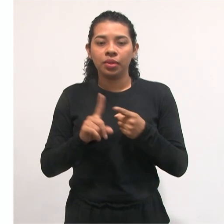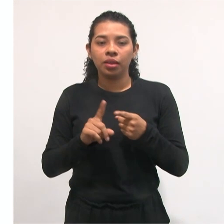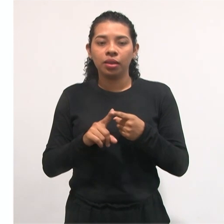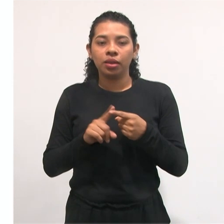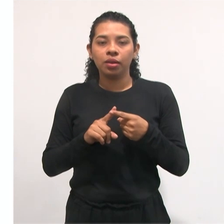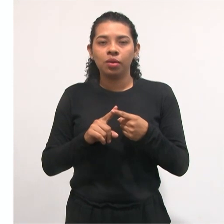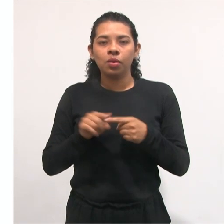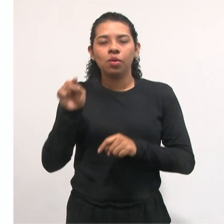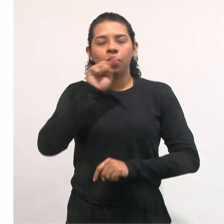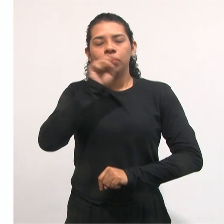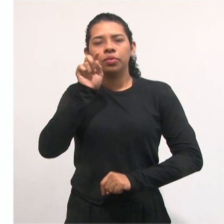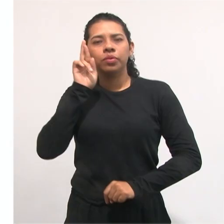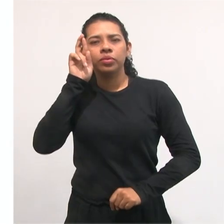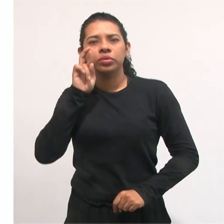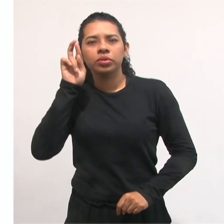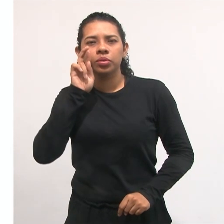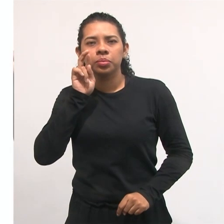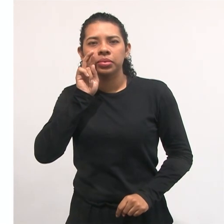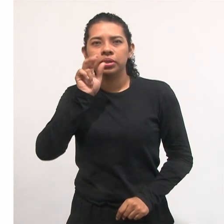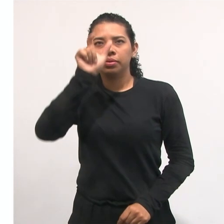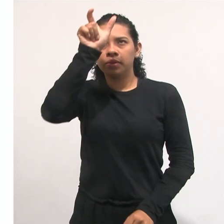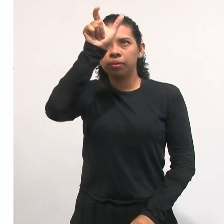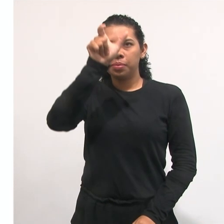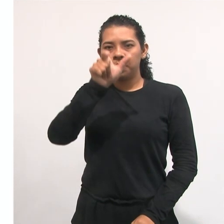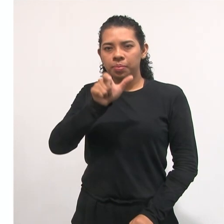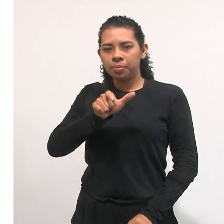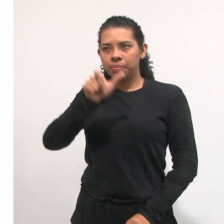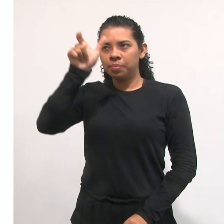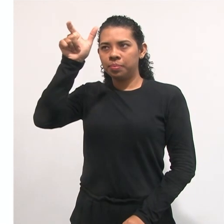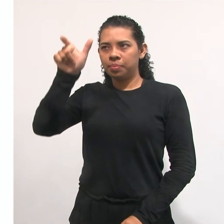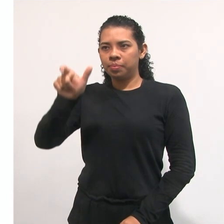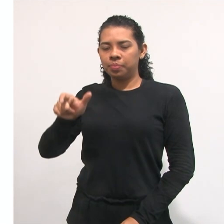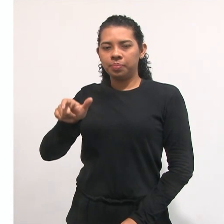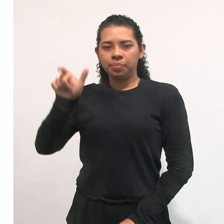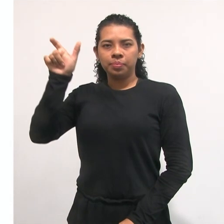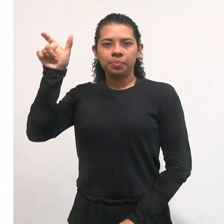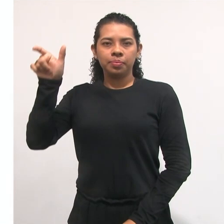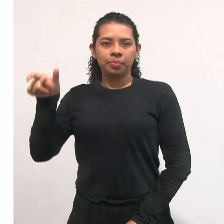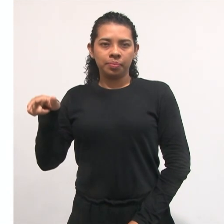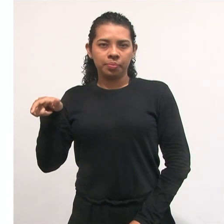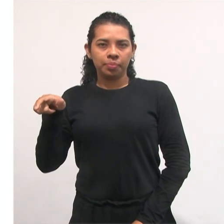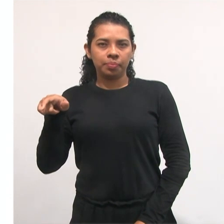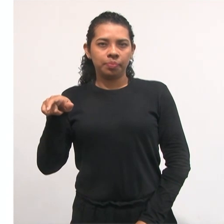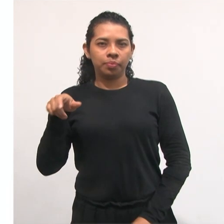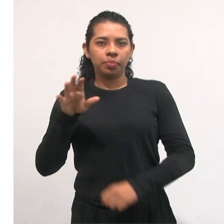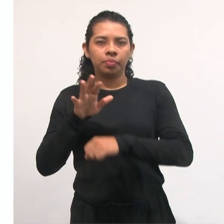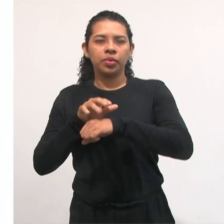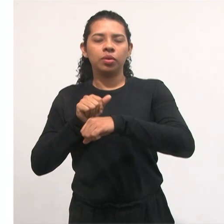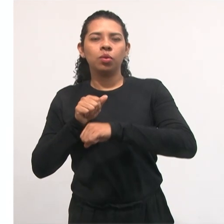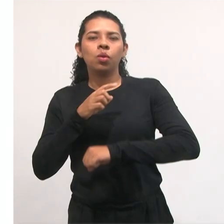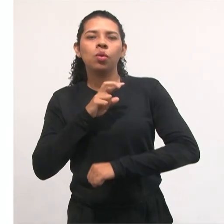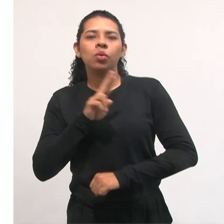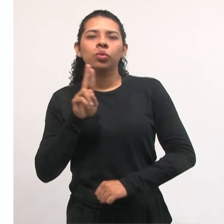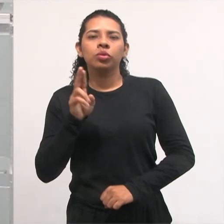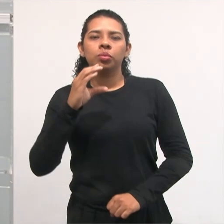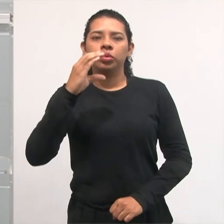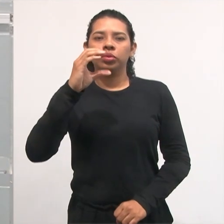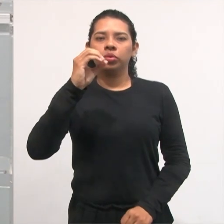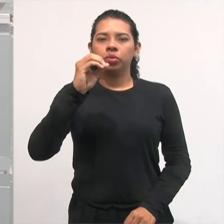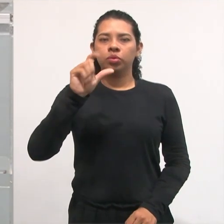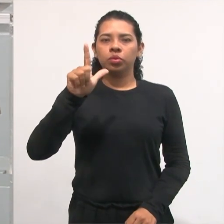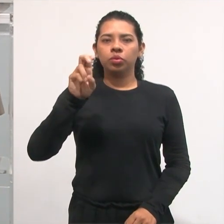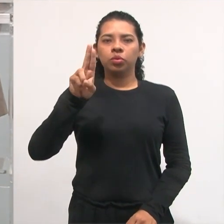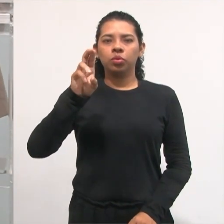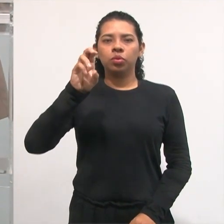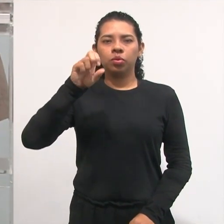linha. Quando você organiza esse olhar por cá, a gente chama isso de coluna, correto? Então, isso é importante e você precisa